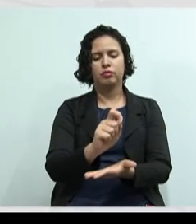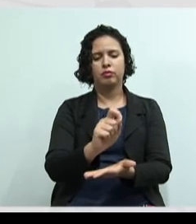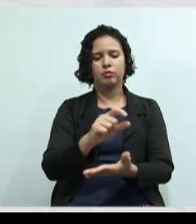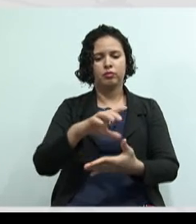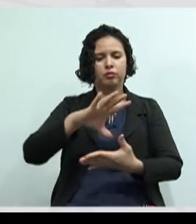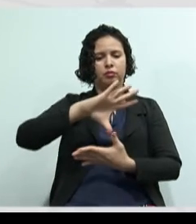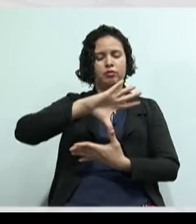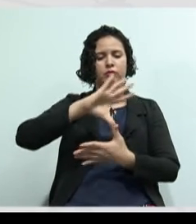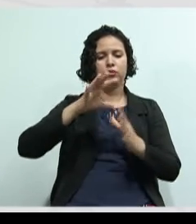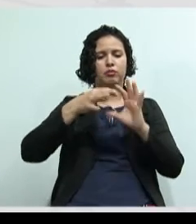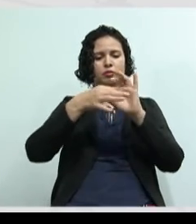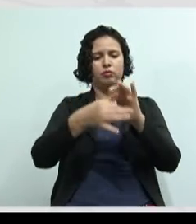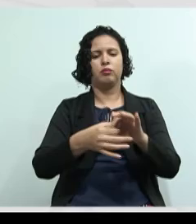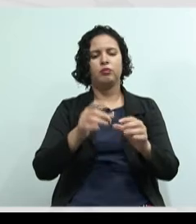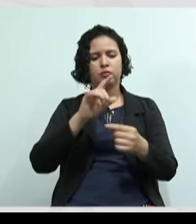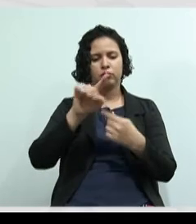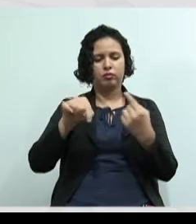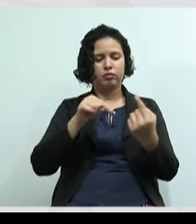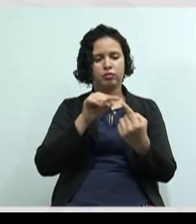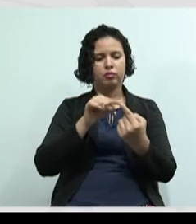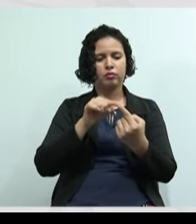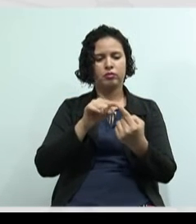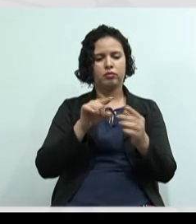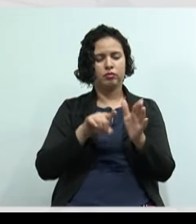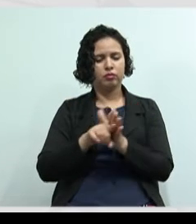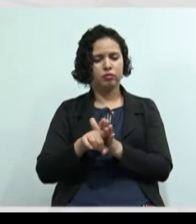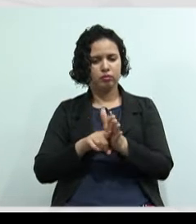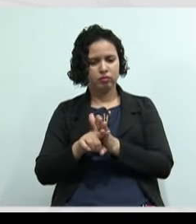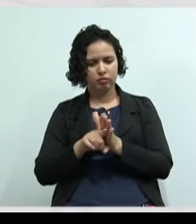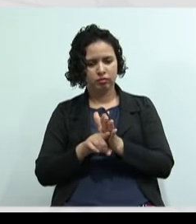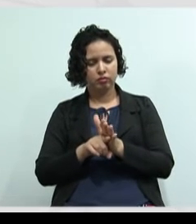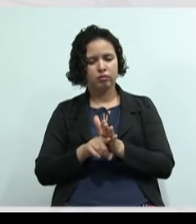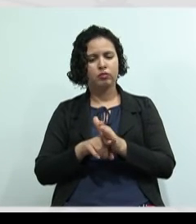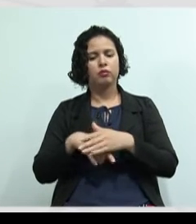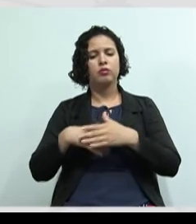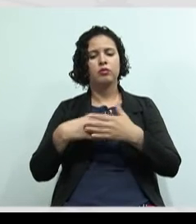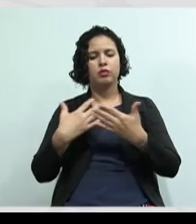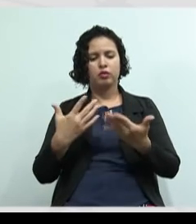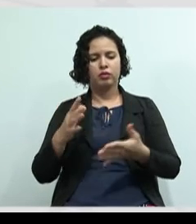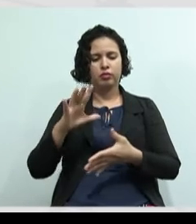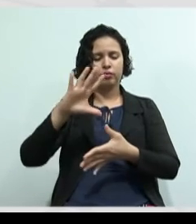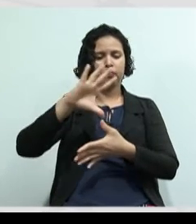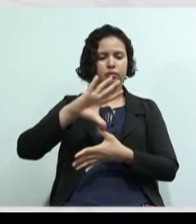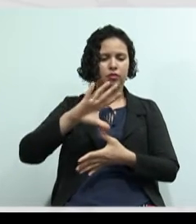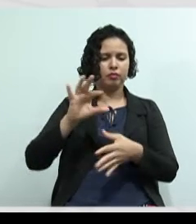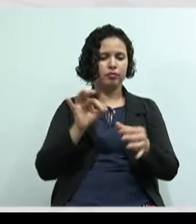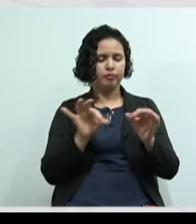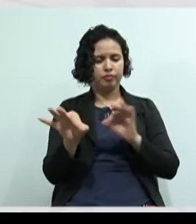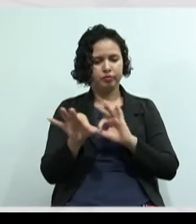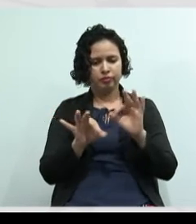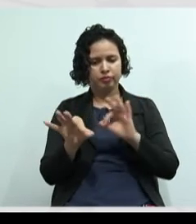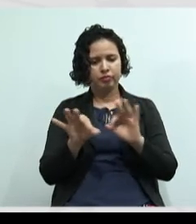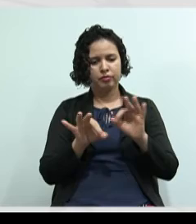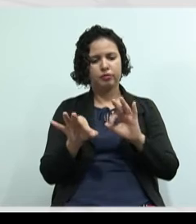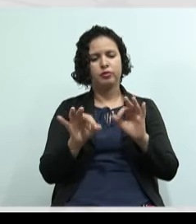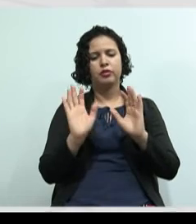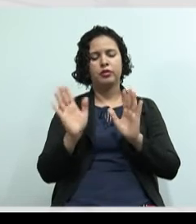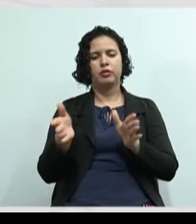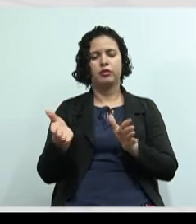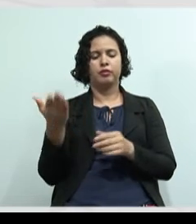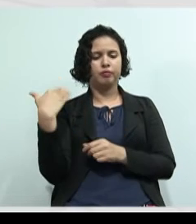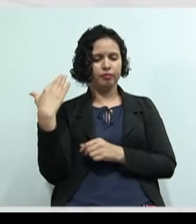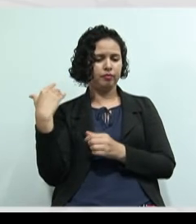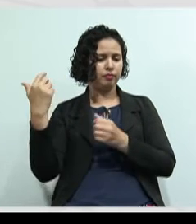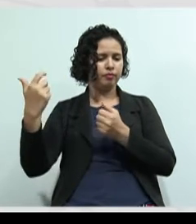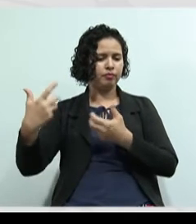objetivos, que eu mostrei para você, e medidas de desempenho. Dessa maneira, né, o mapa é organizado, conforme mencionamos anteriormente, ó,